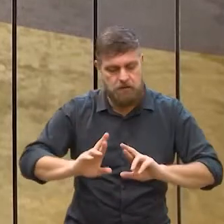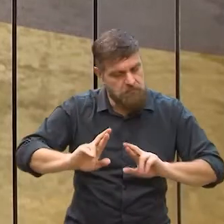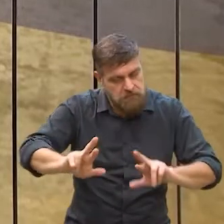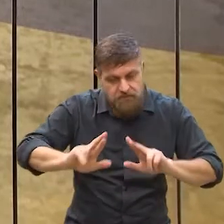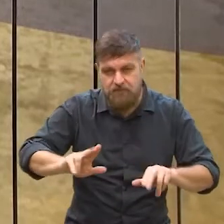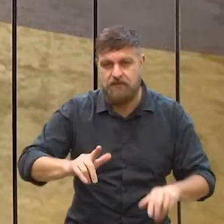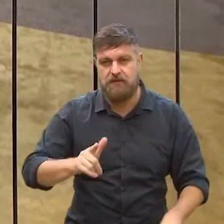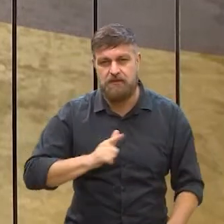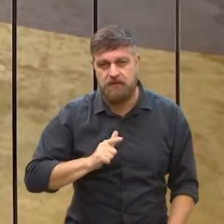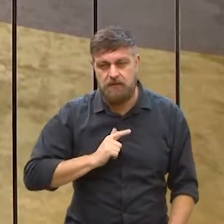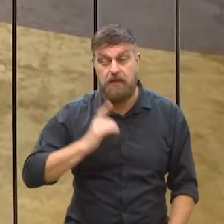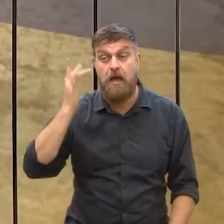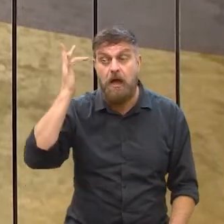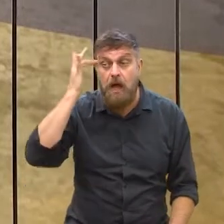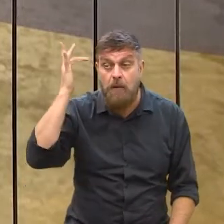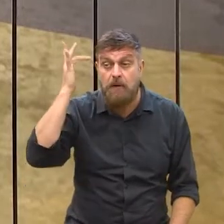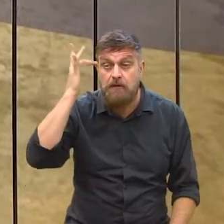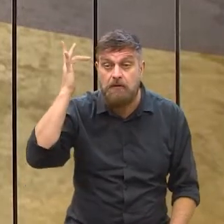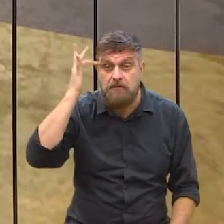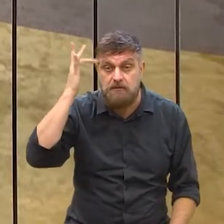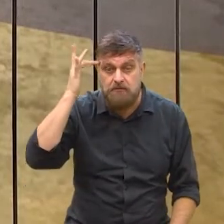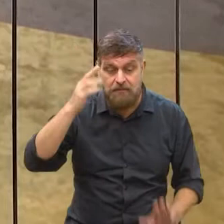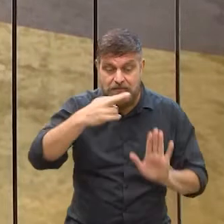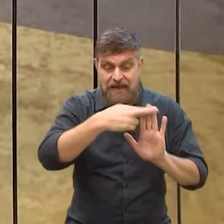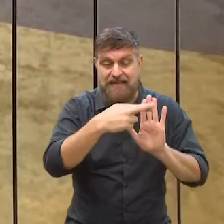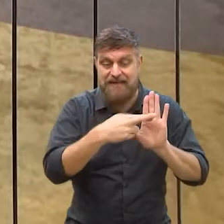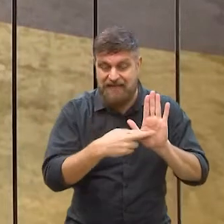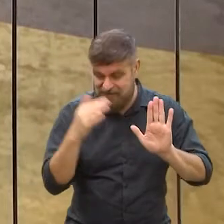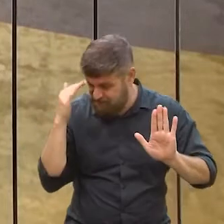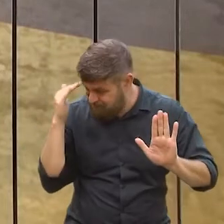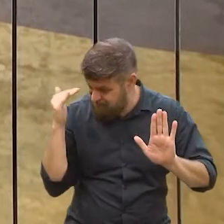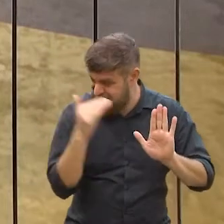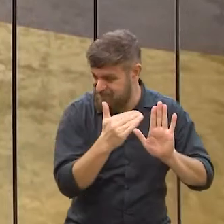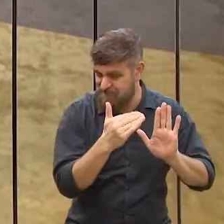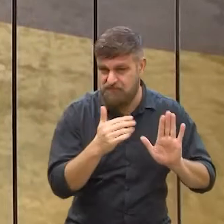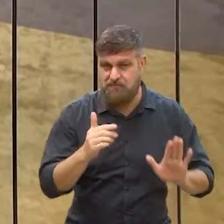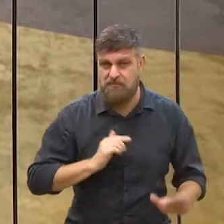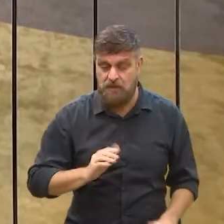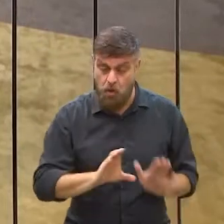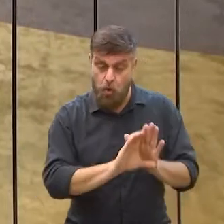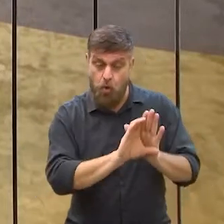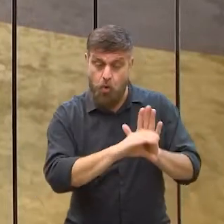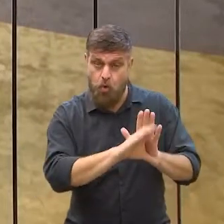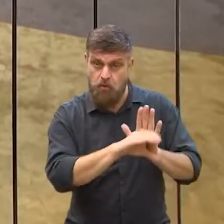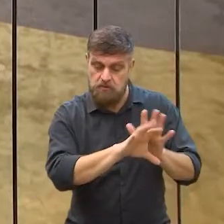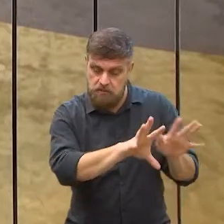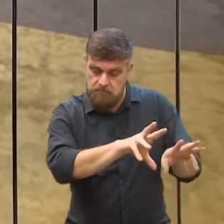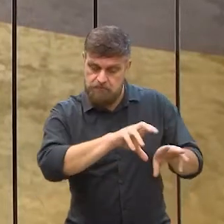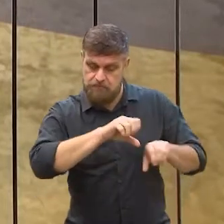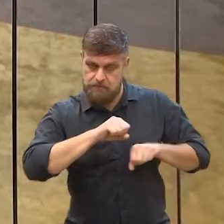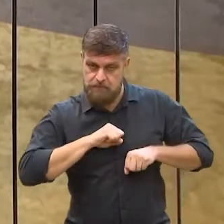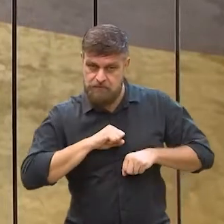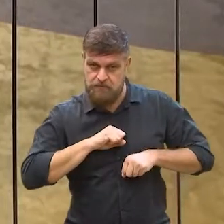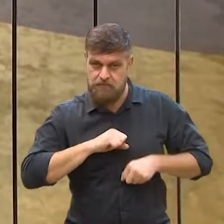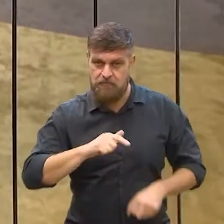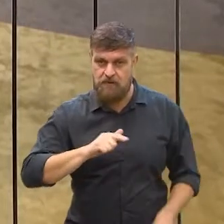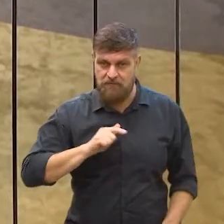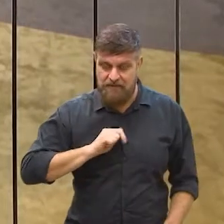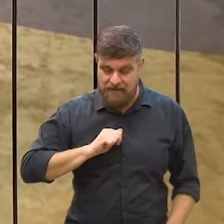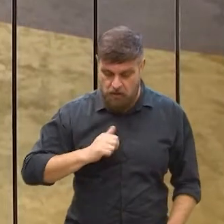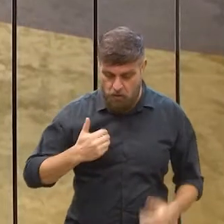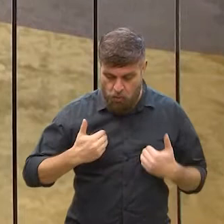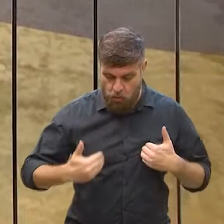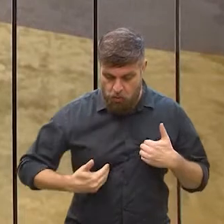tem que ter um amadurecimento para seguir regras. A gente trabalha em cima de um consenso, onde de fato ele vai passar por uma grande